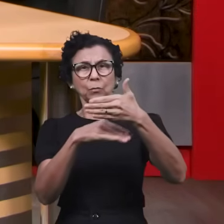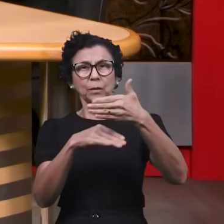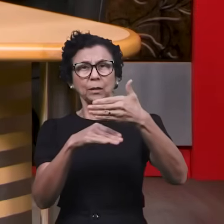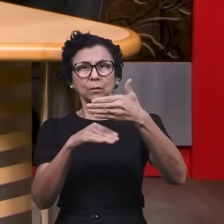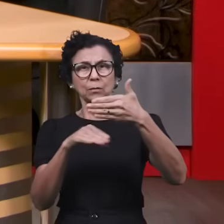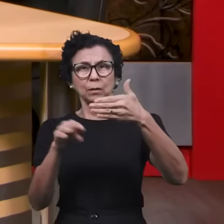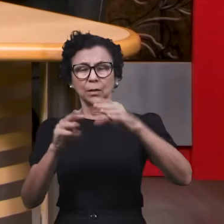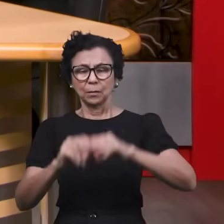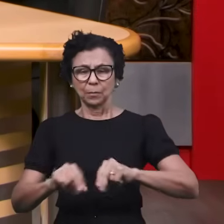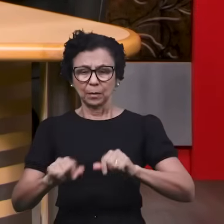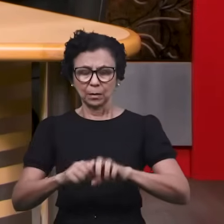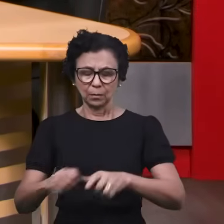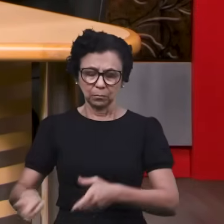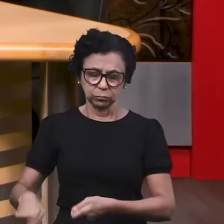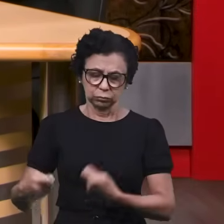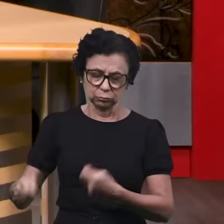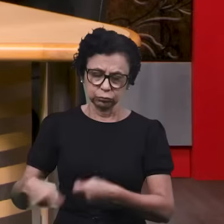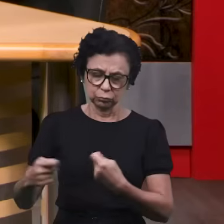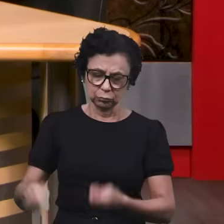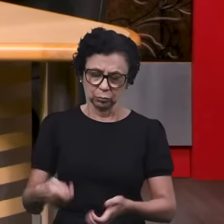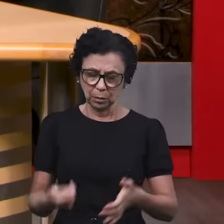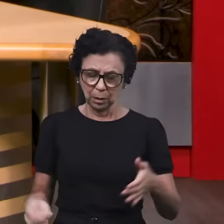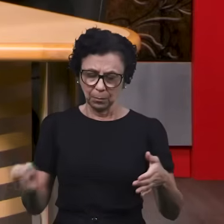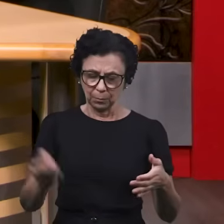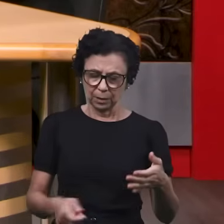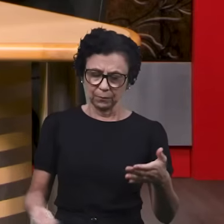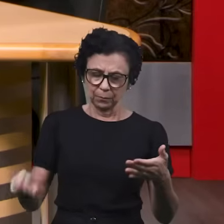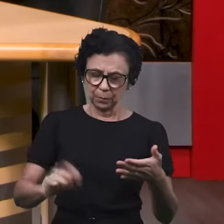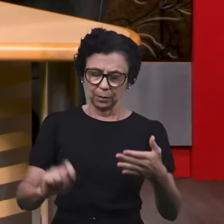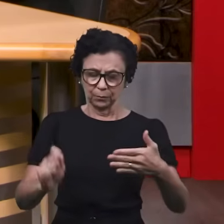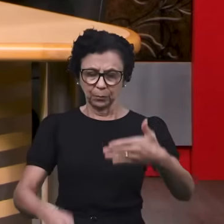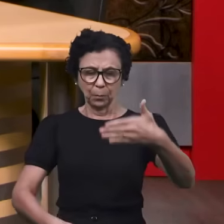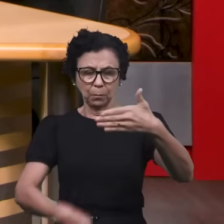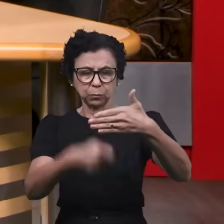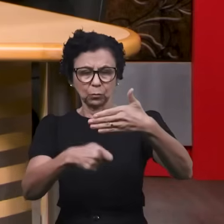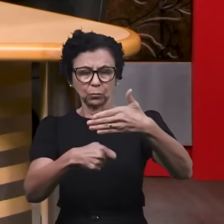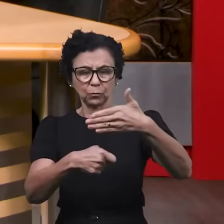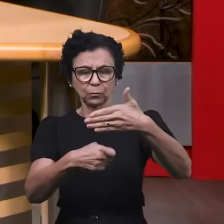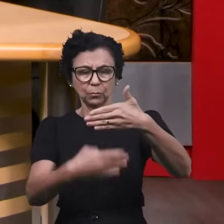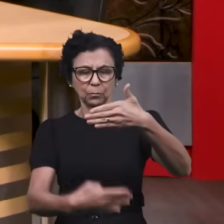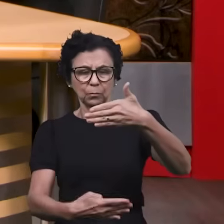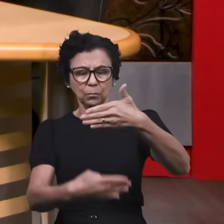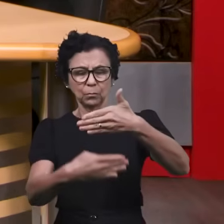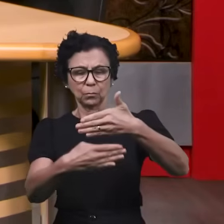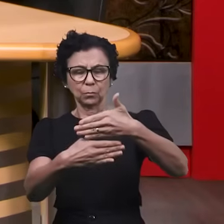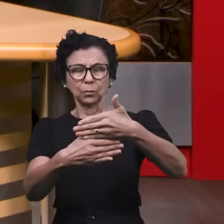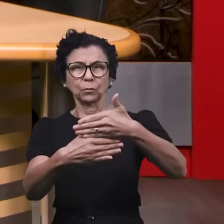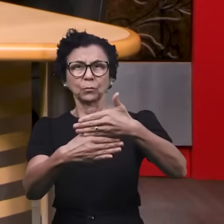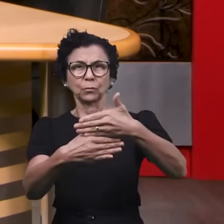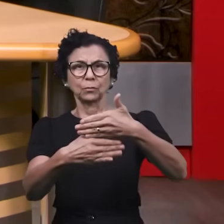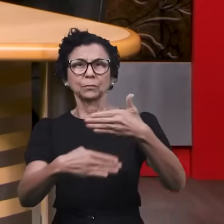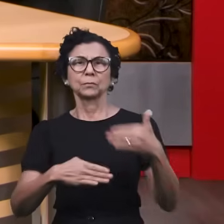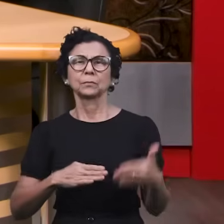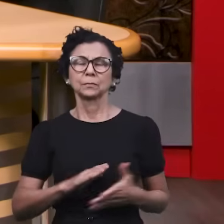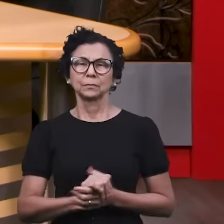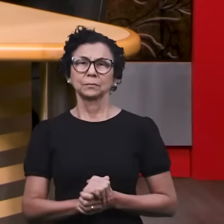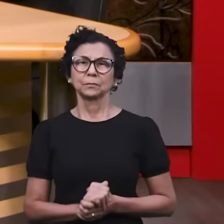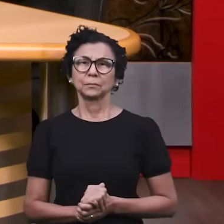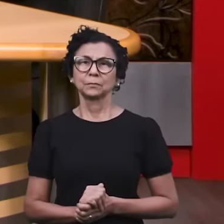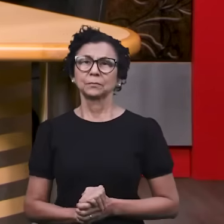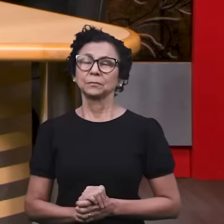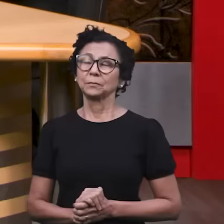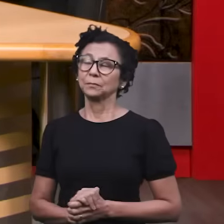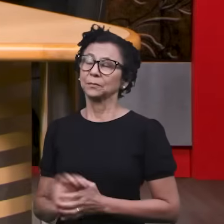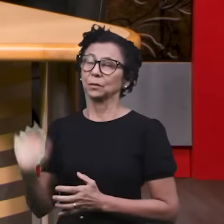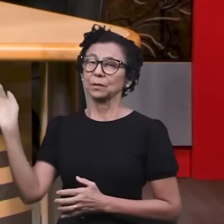aquilo que coloca a construção de pé. Então a doutrina, ela vai cimentando tudo aquilo que o Espírito Santo tem nos falado e